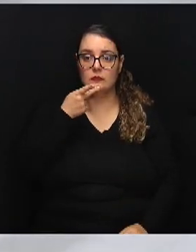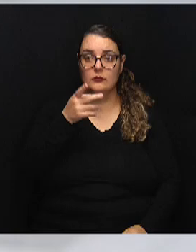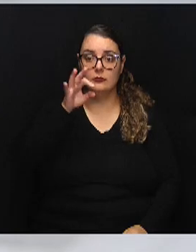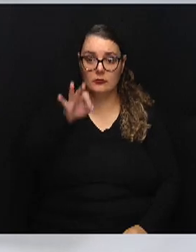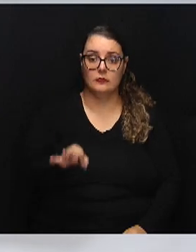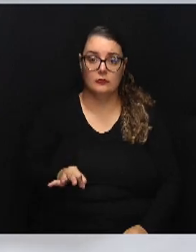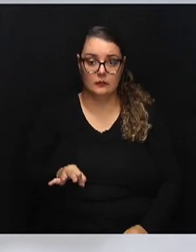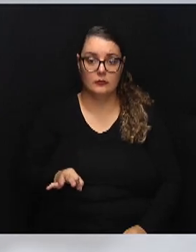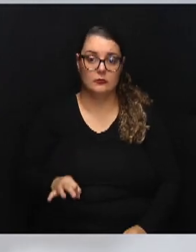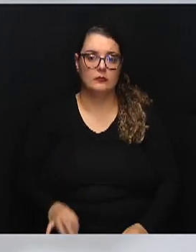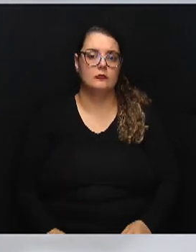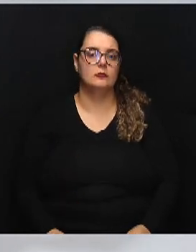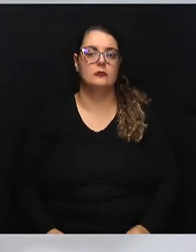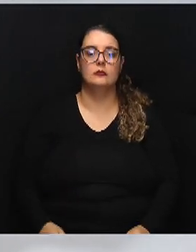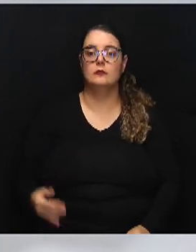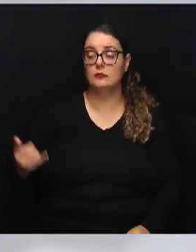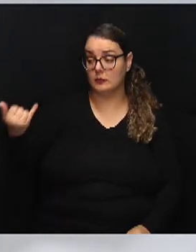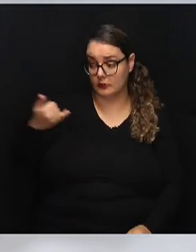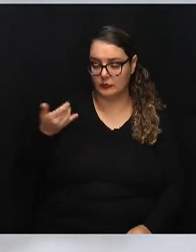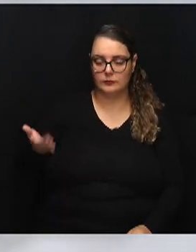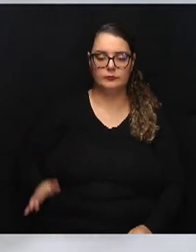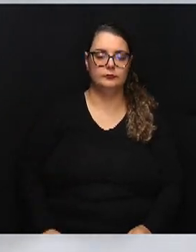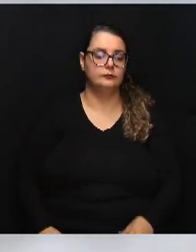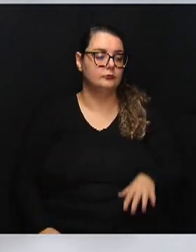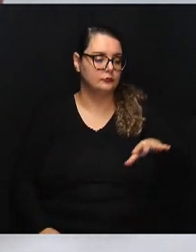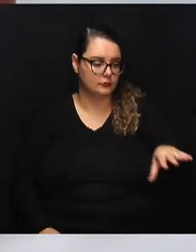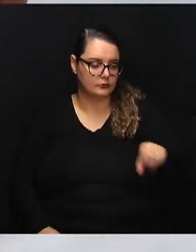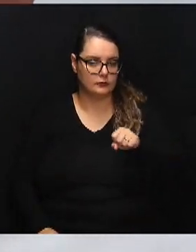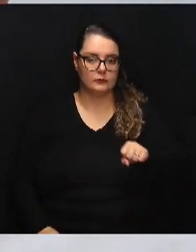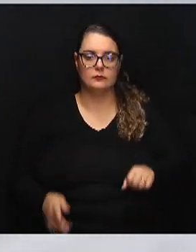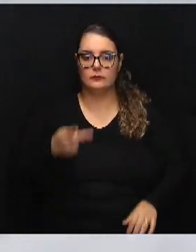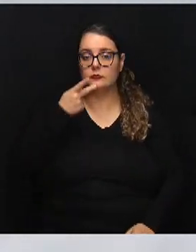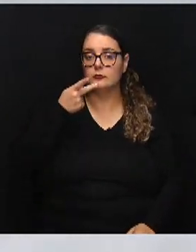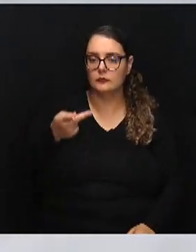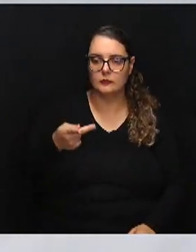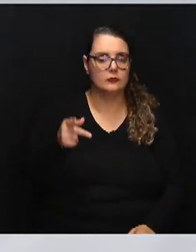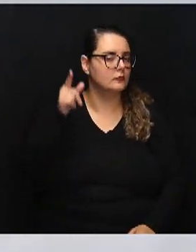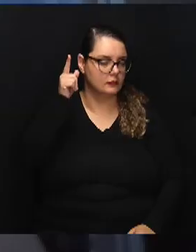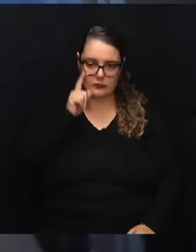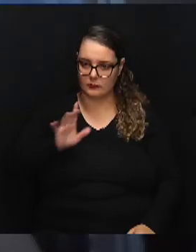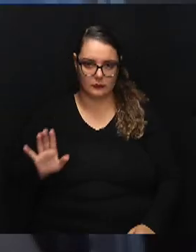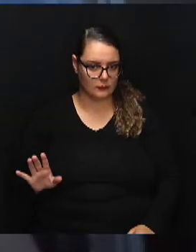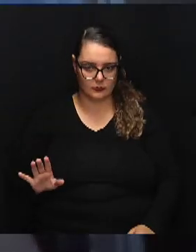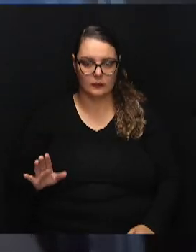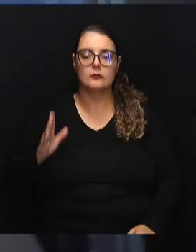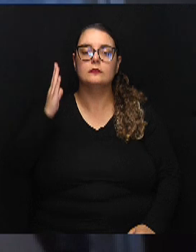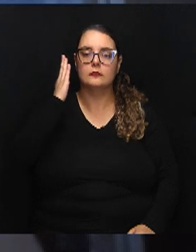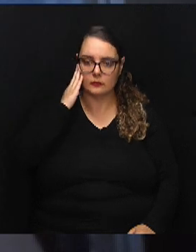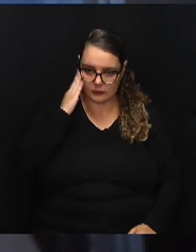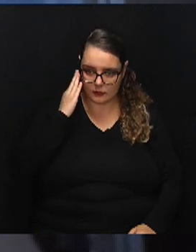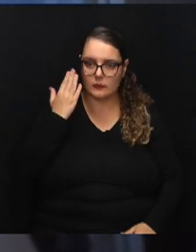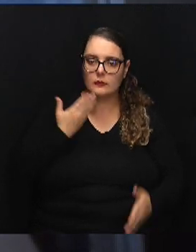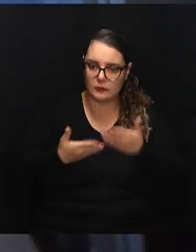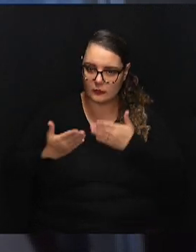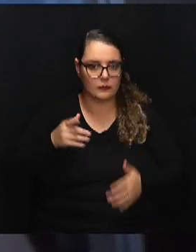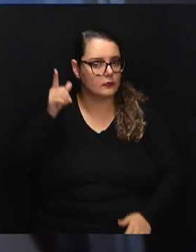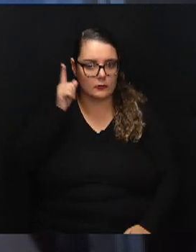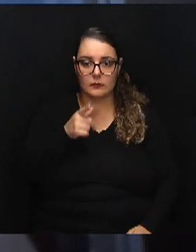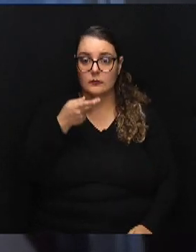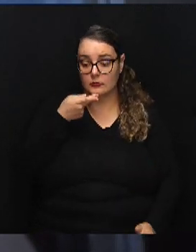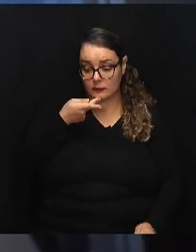os comandos. Alguém fala assim, olha, pega isso, ou fala isso, a pessoa não consegue, ela está ali entendendo, está interagindo, mas ela não